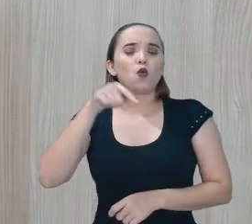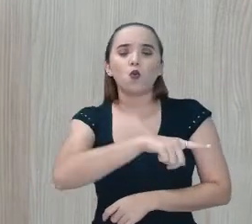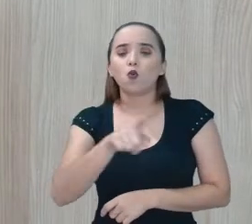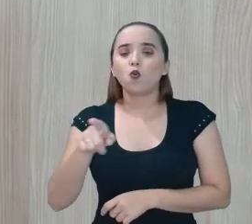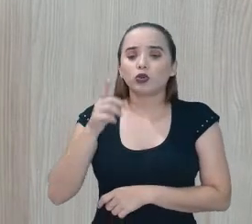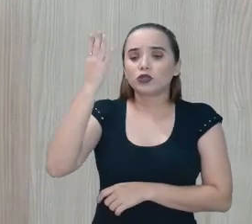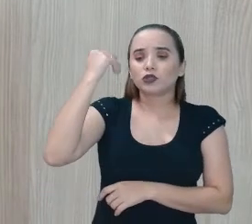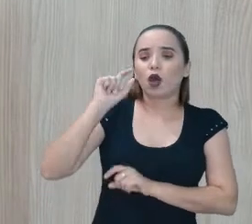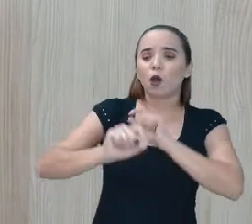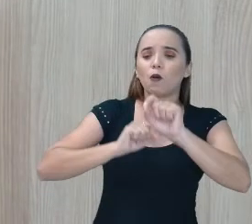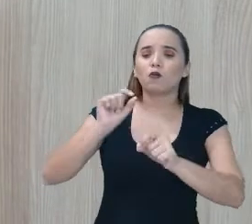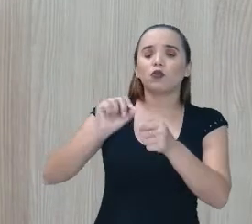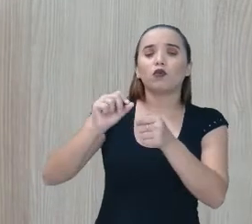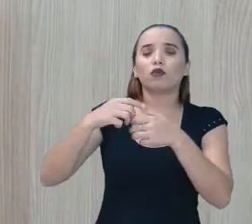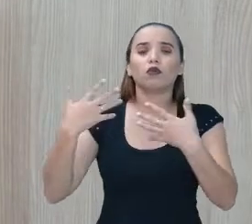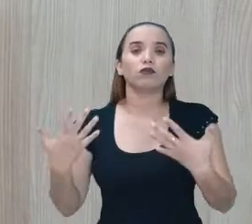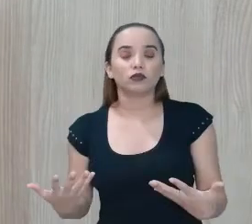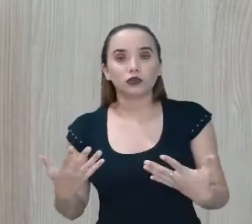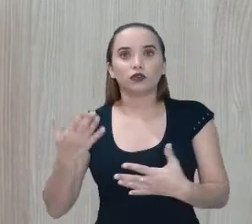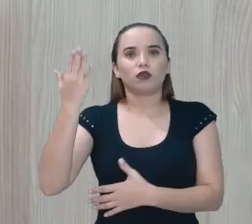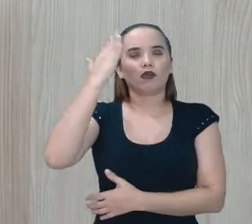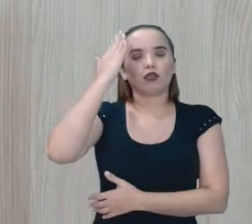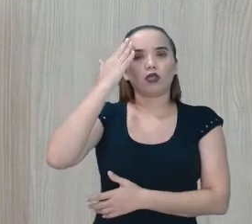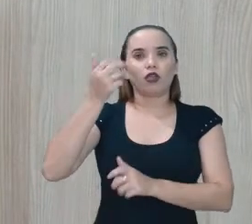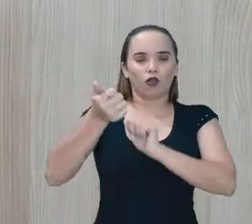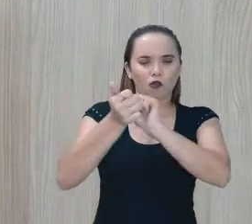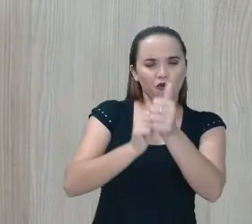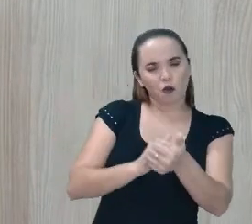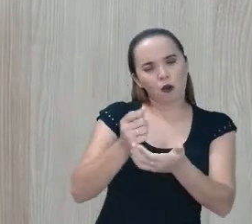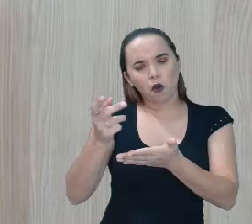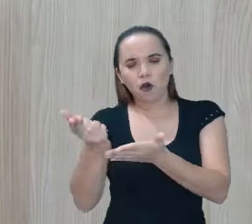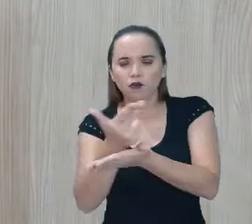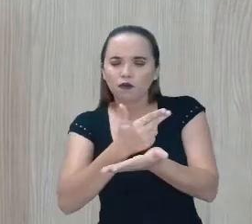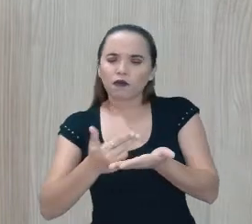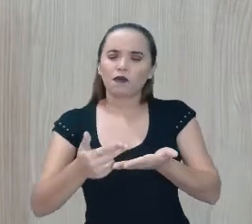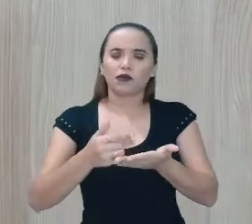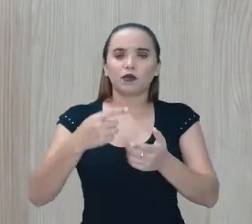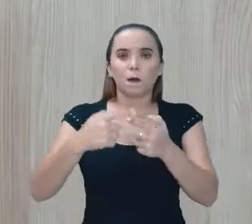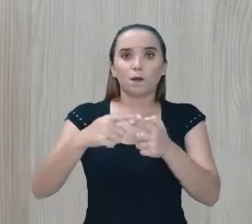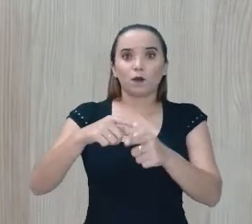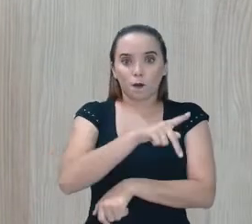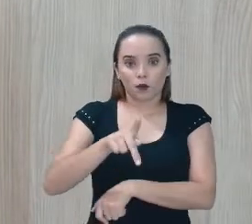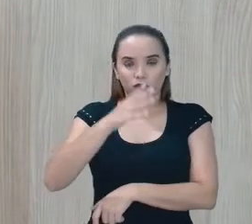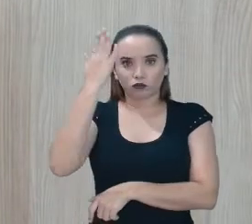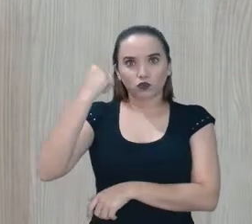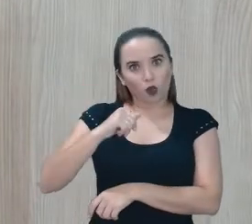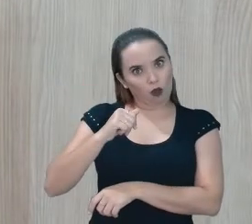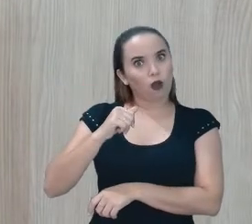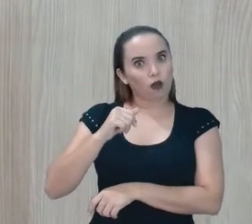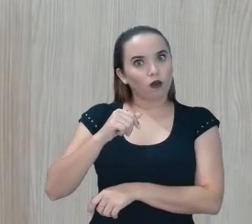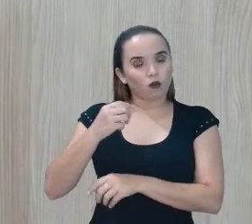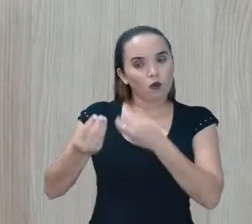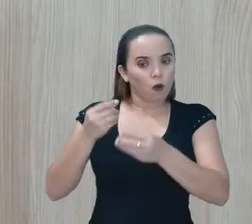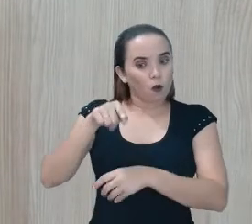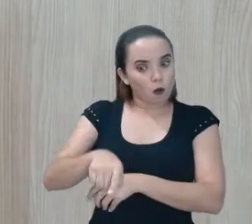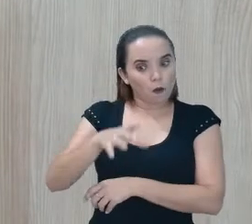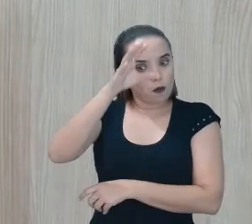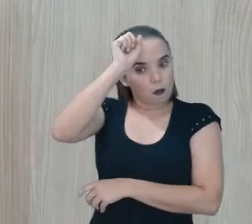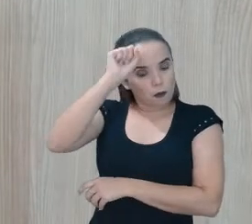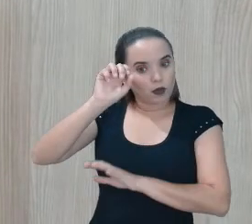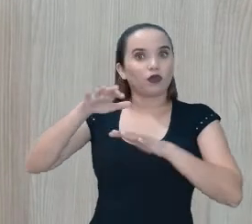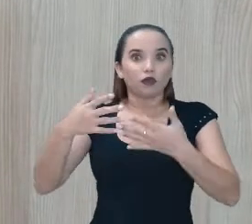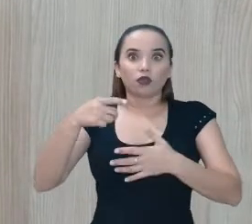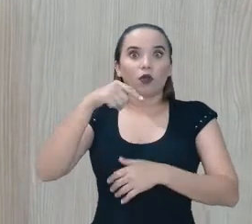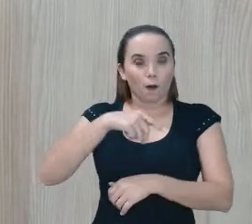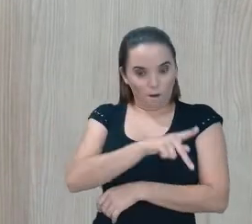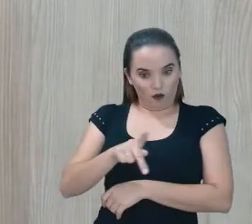e sabendo dessas habilidades, o professor usa isso como estratégia de ensino dele. Então, se